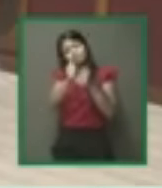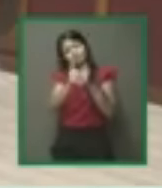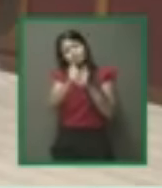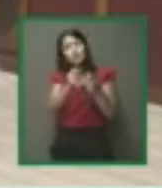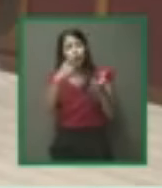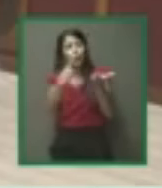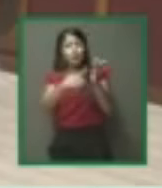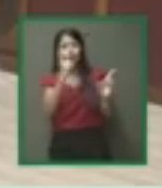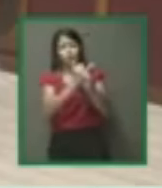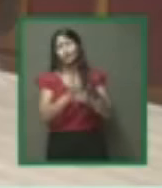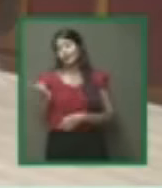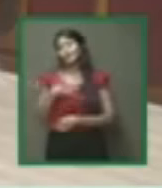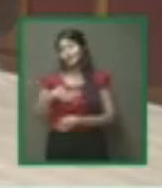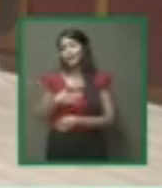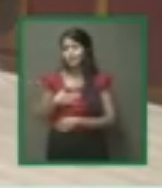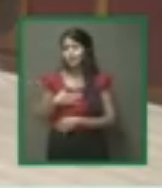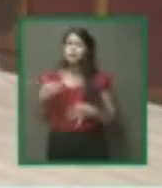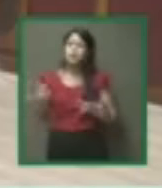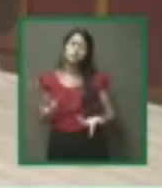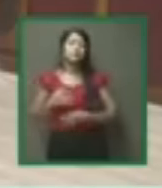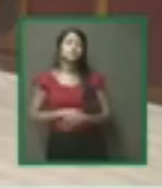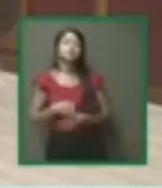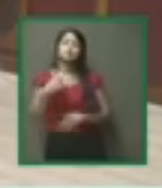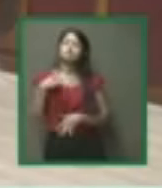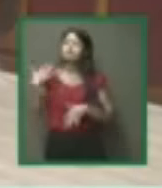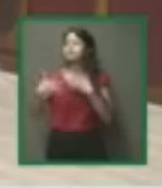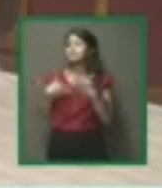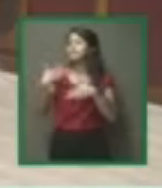de encontro. E aí, quando foi